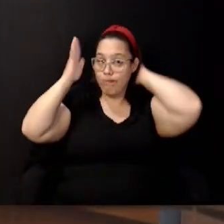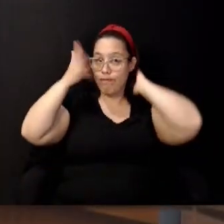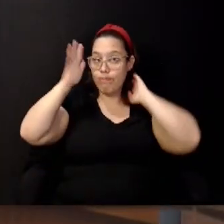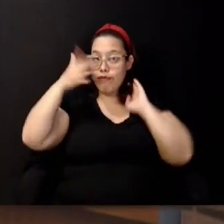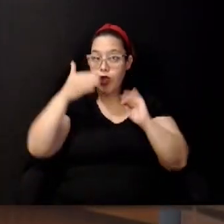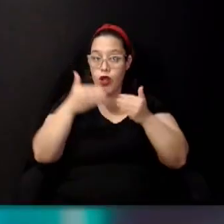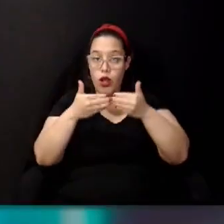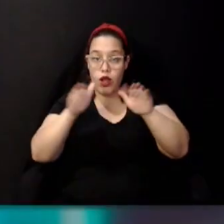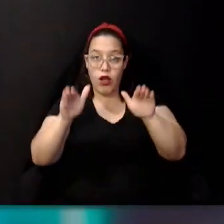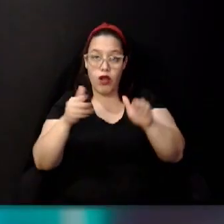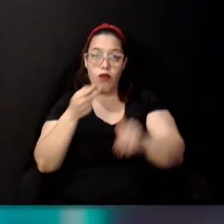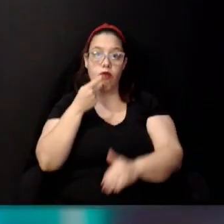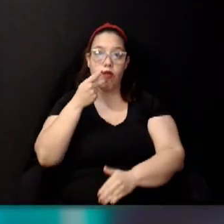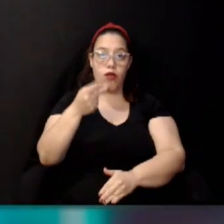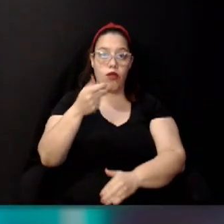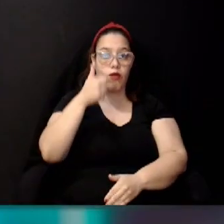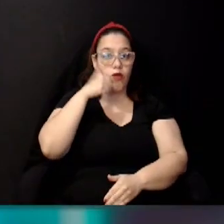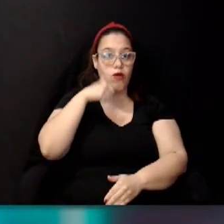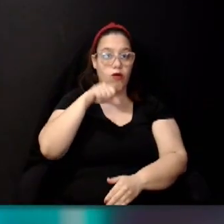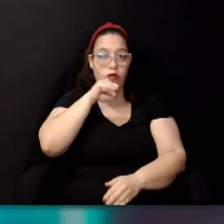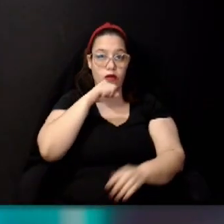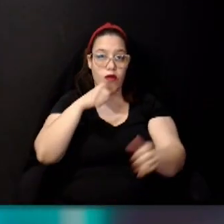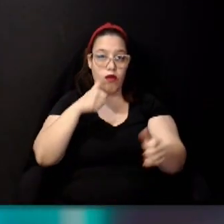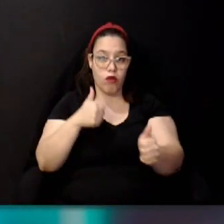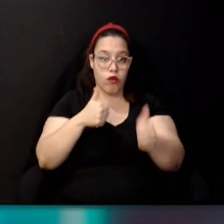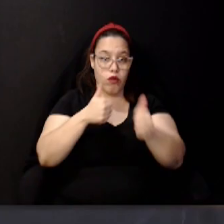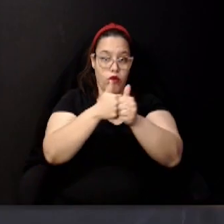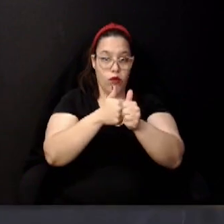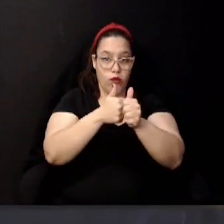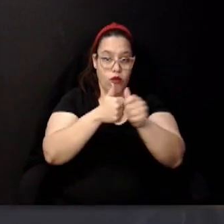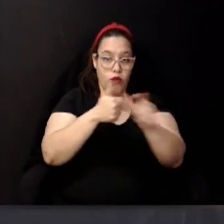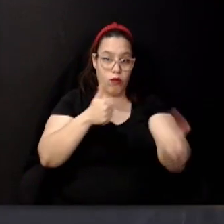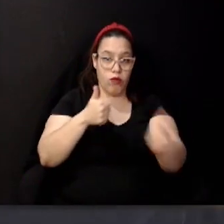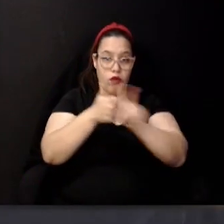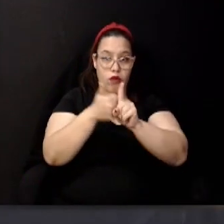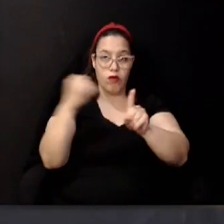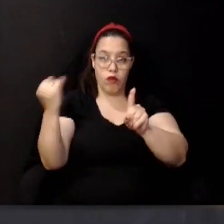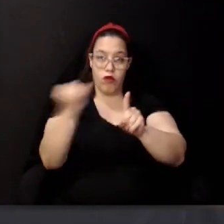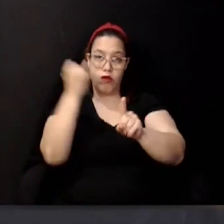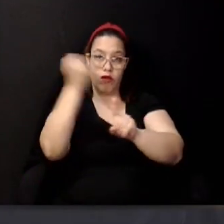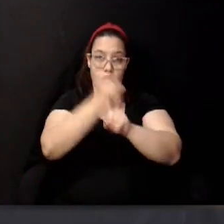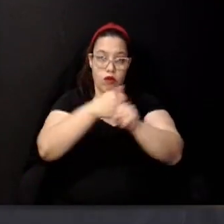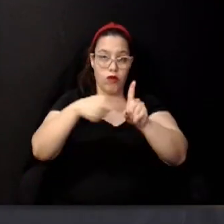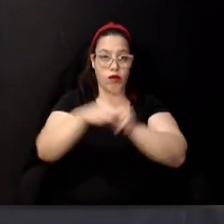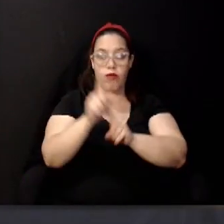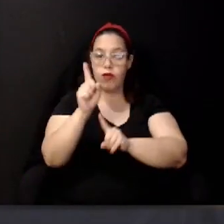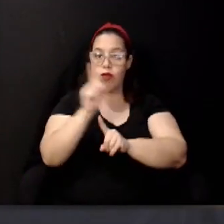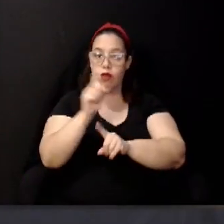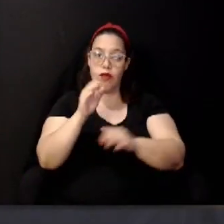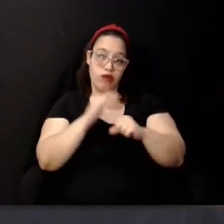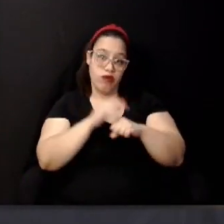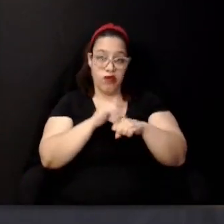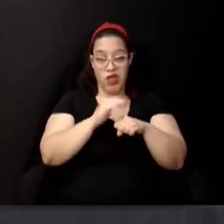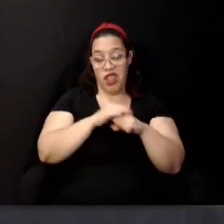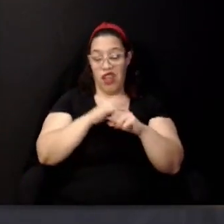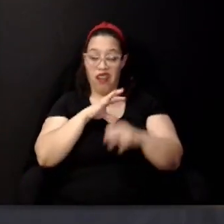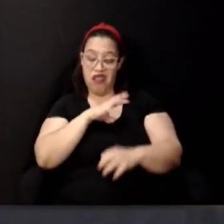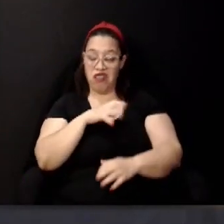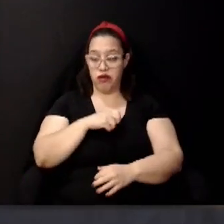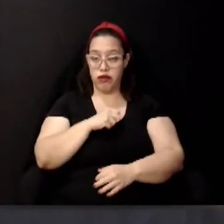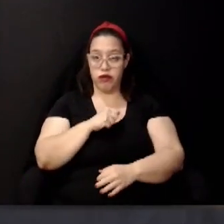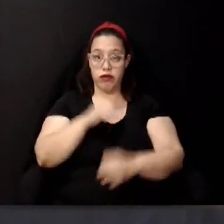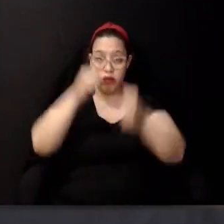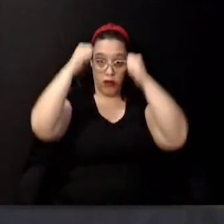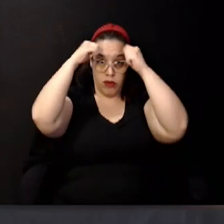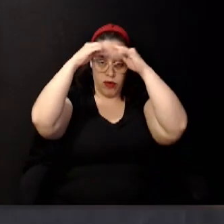mãe atípica, que destacou a importância da sociedade não romantizar o autismo. O autismo não tem nada